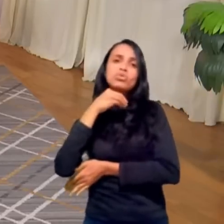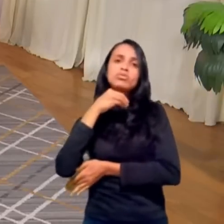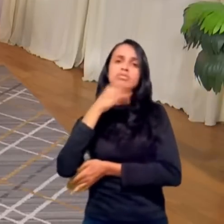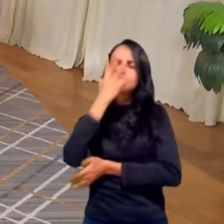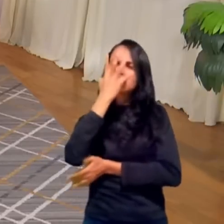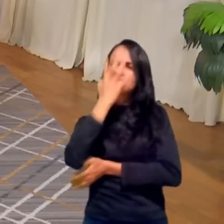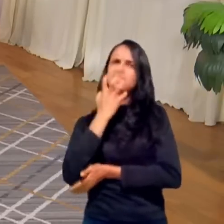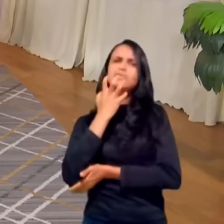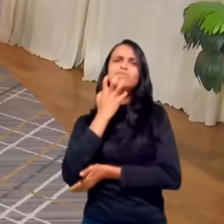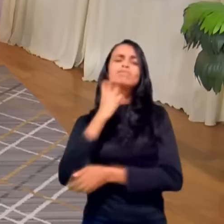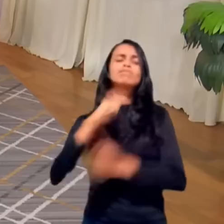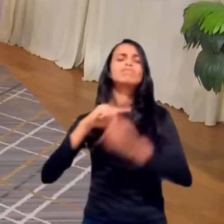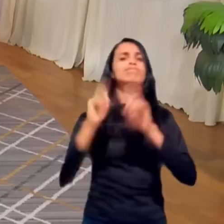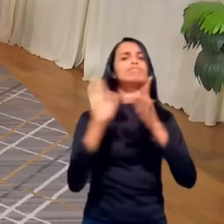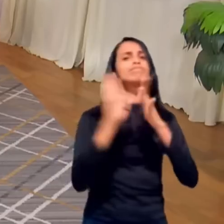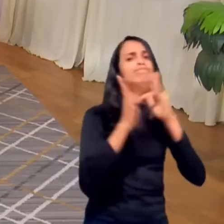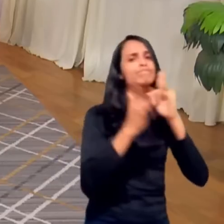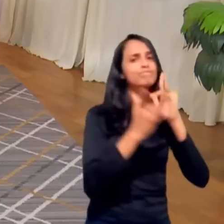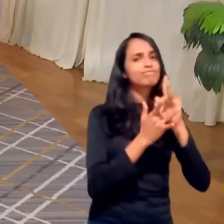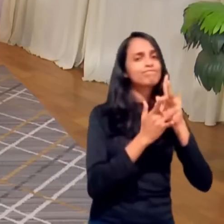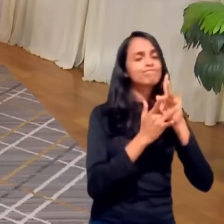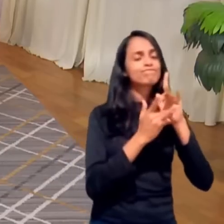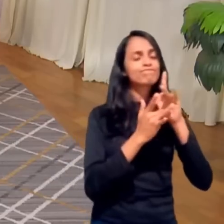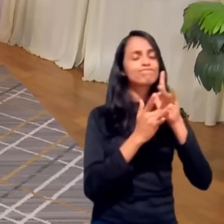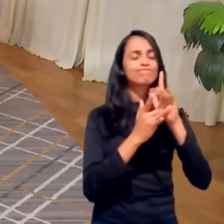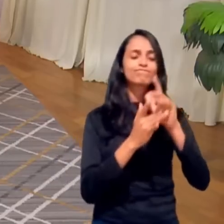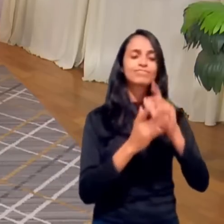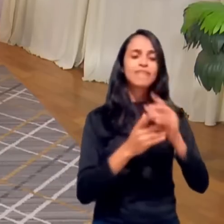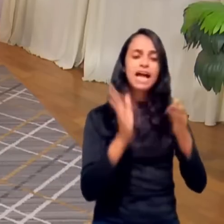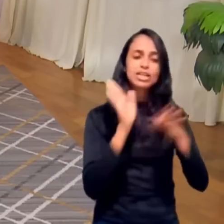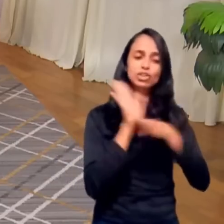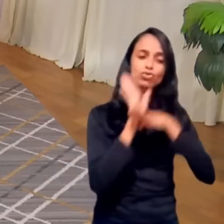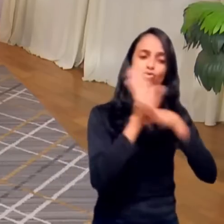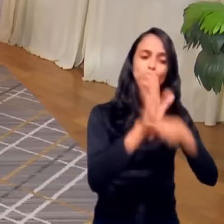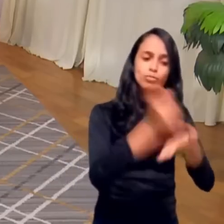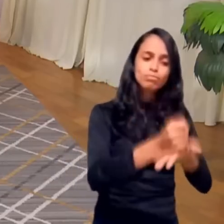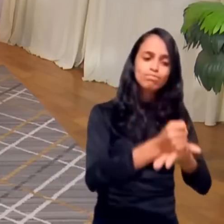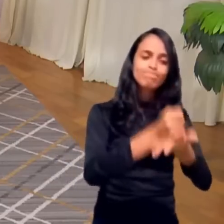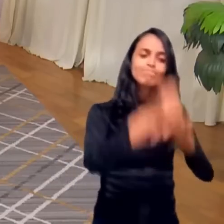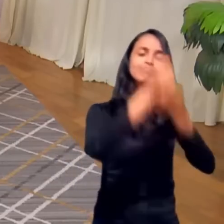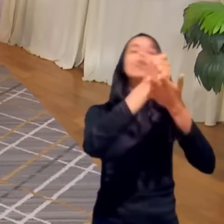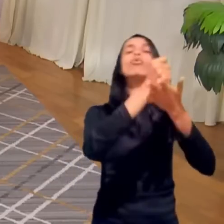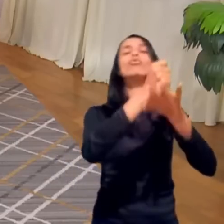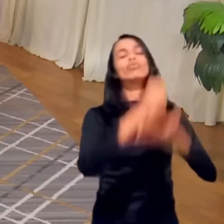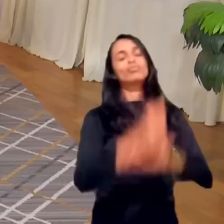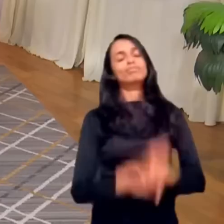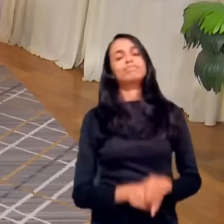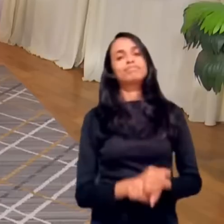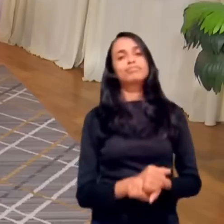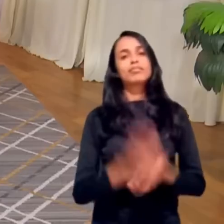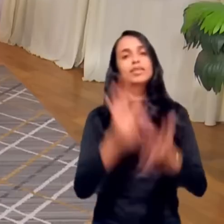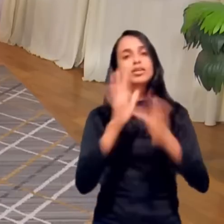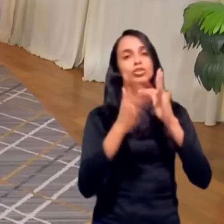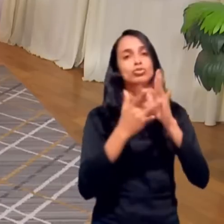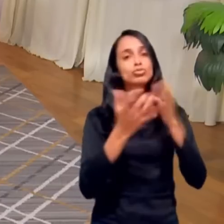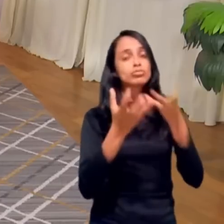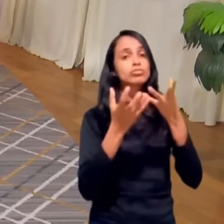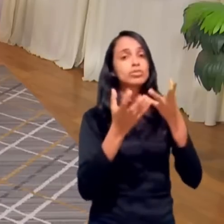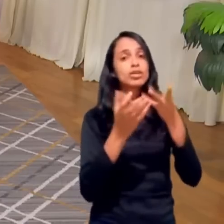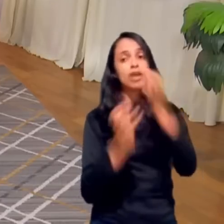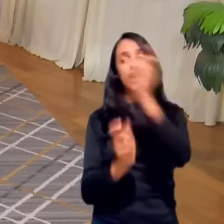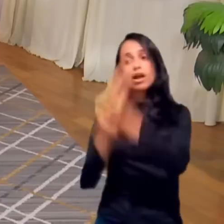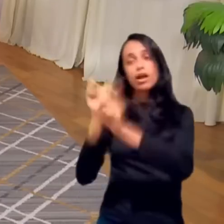mestre tinha uma segunda oportunidade para Pedro. O mestre queria que os demais discípulos